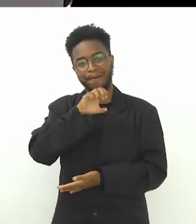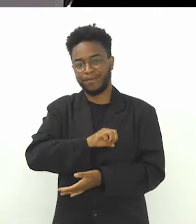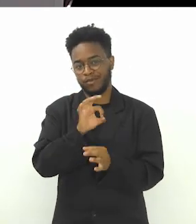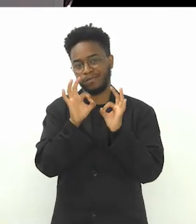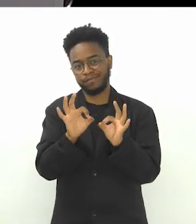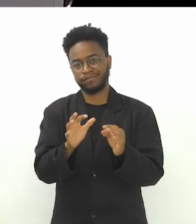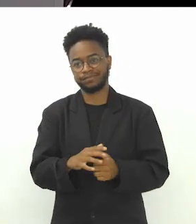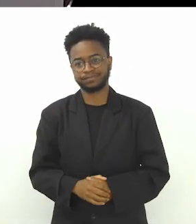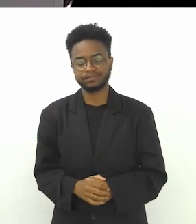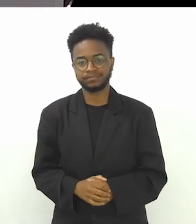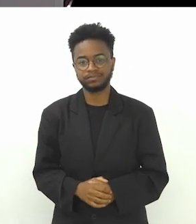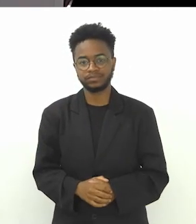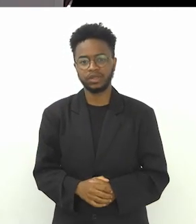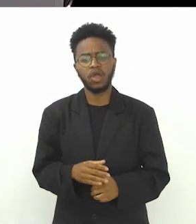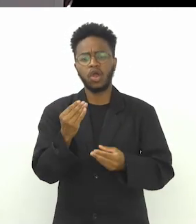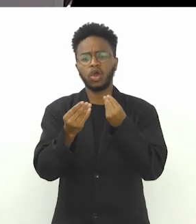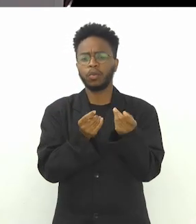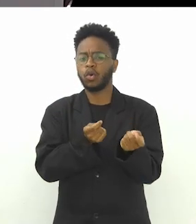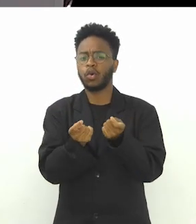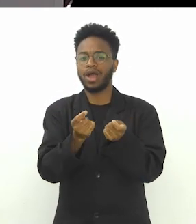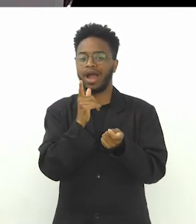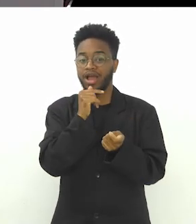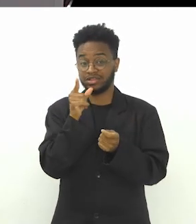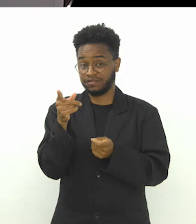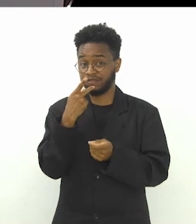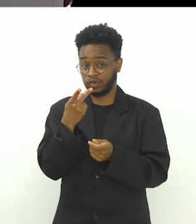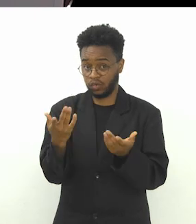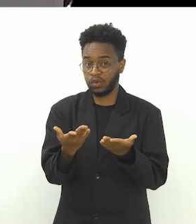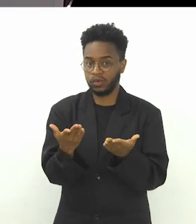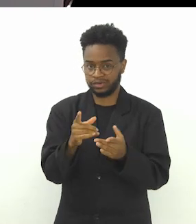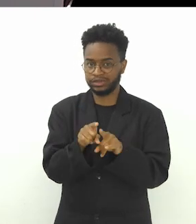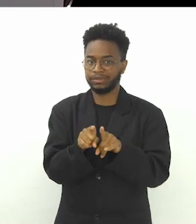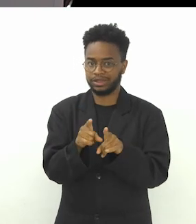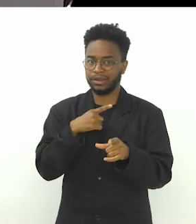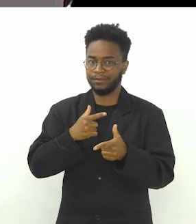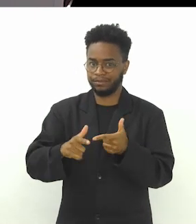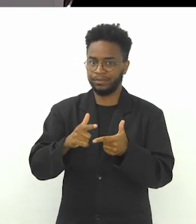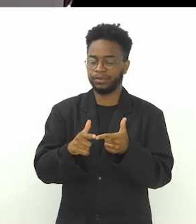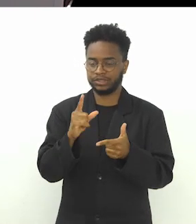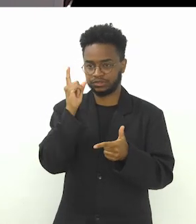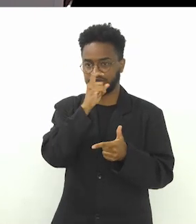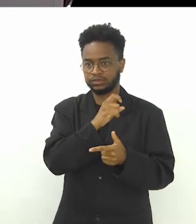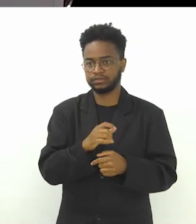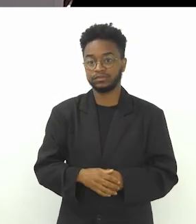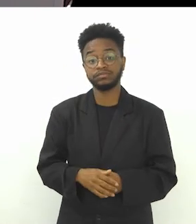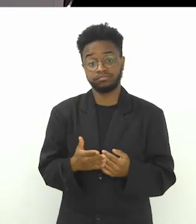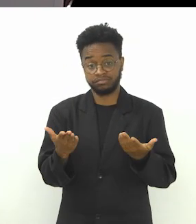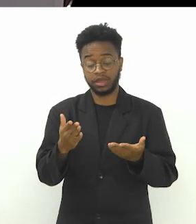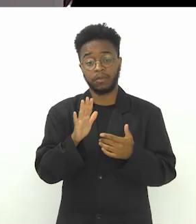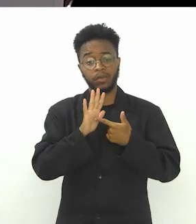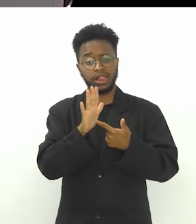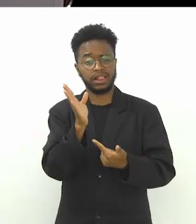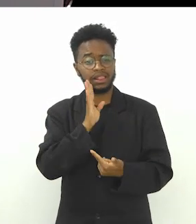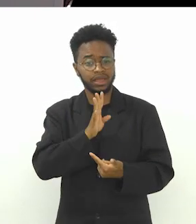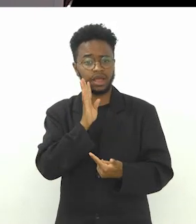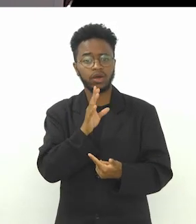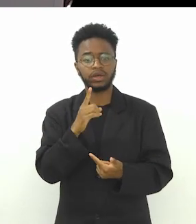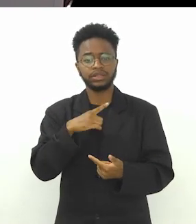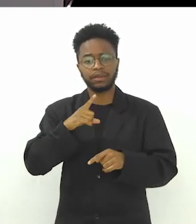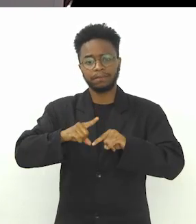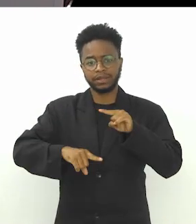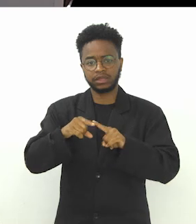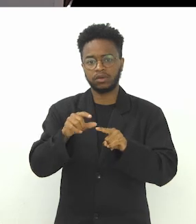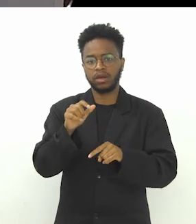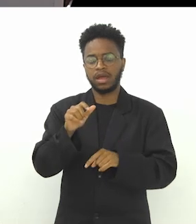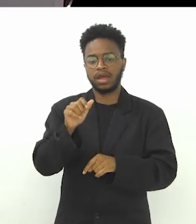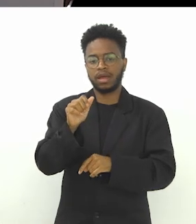no barracão. É o que eu falo, controlar a água, né? Você acabou de citar esse problema. Sim, ficou bem legal. Eram peças